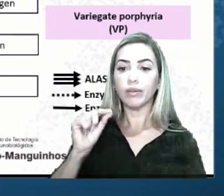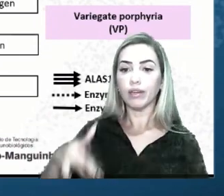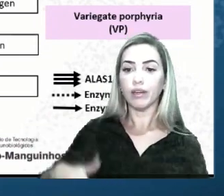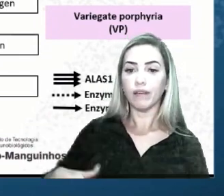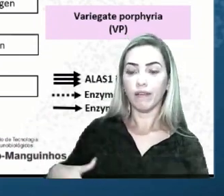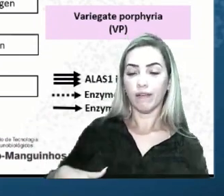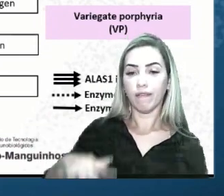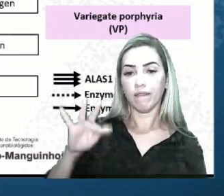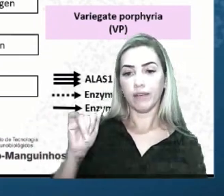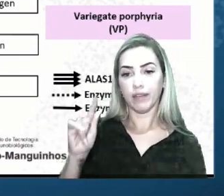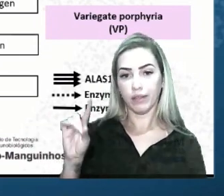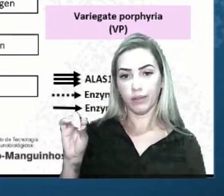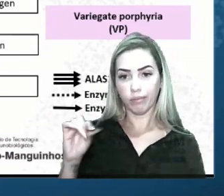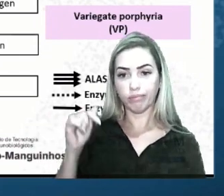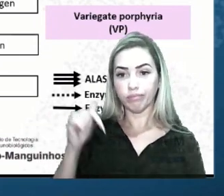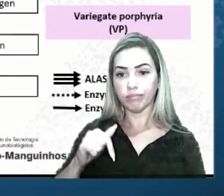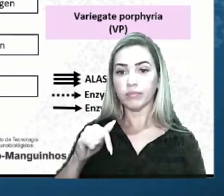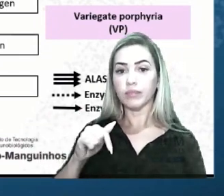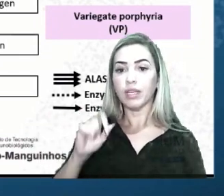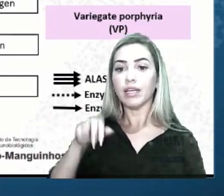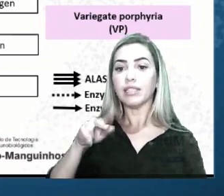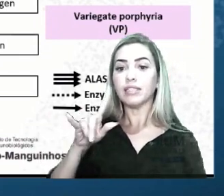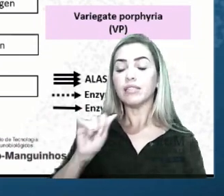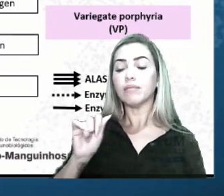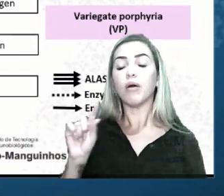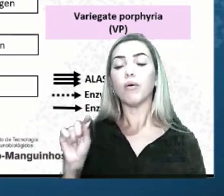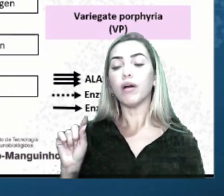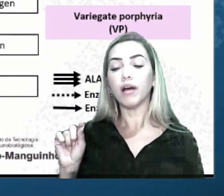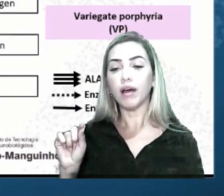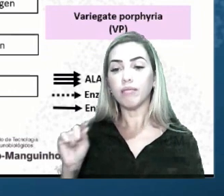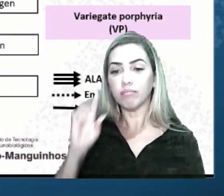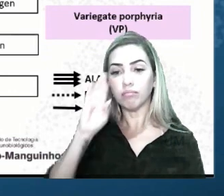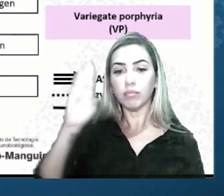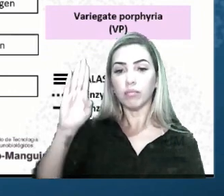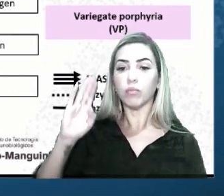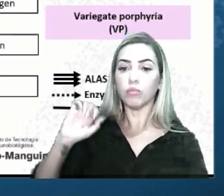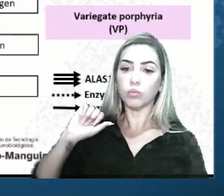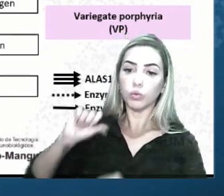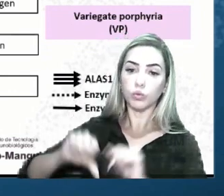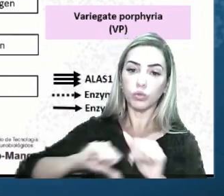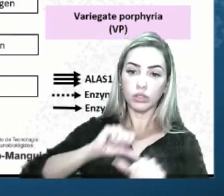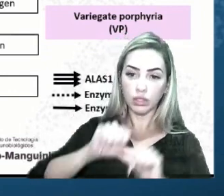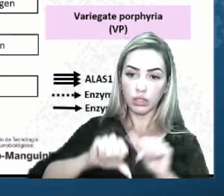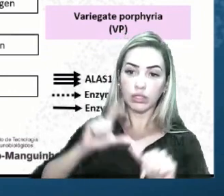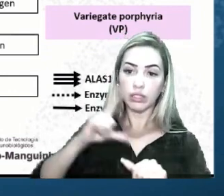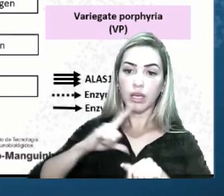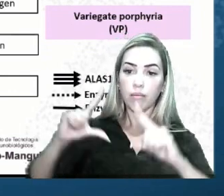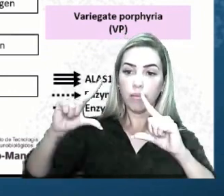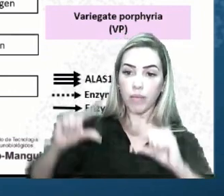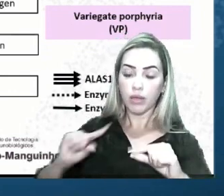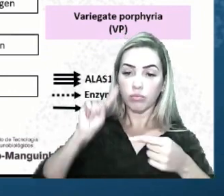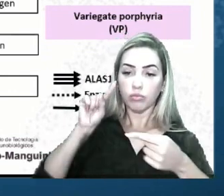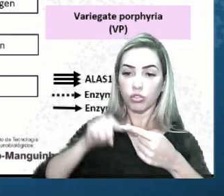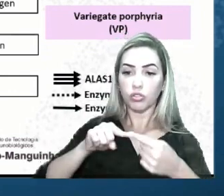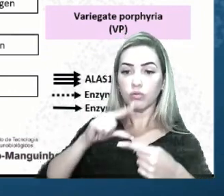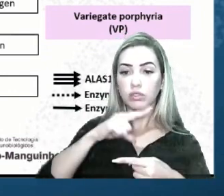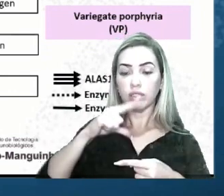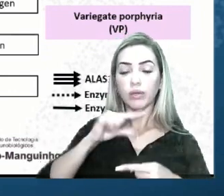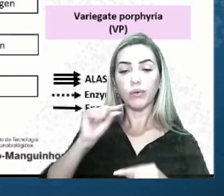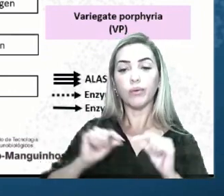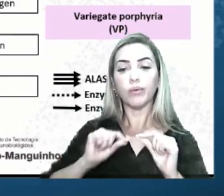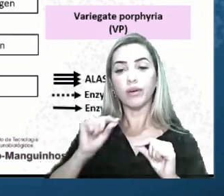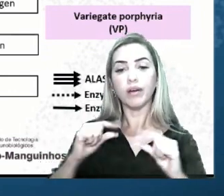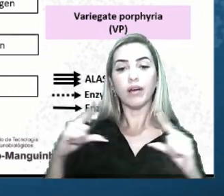fígado. E uma dessas enzimas que mutaram e tem menos funções e tem uma